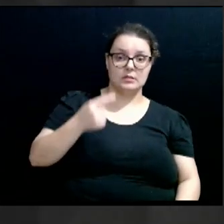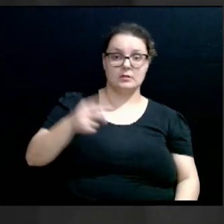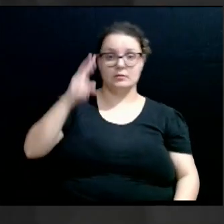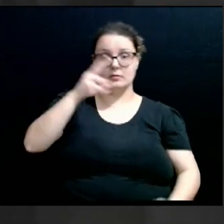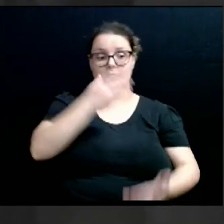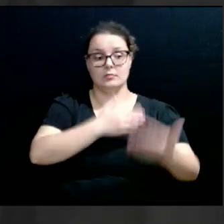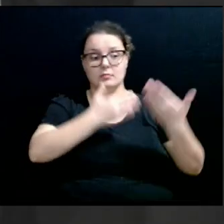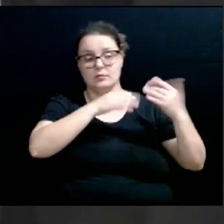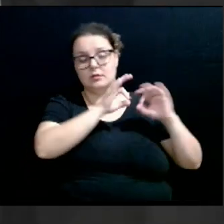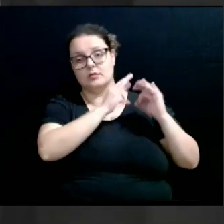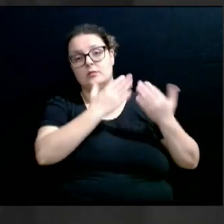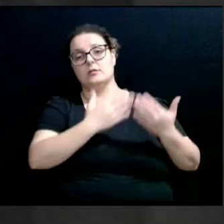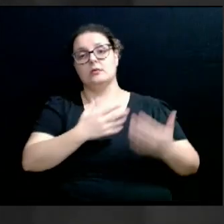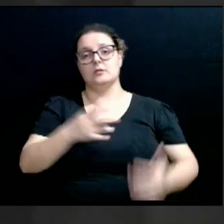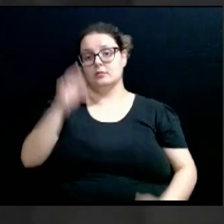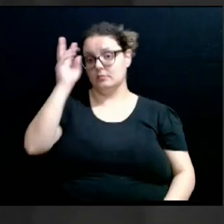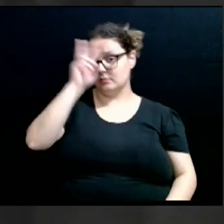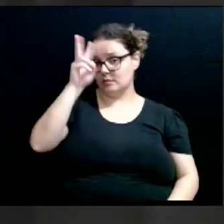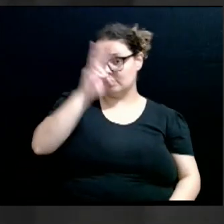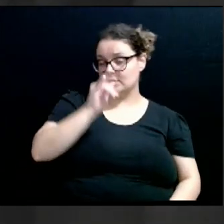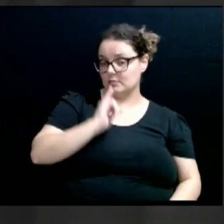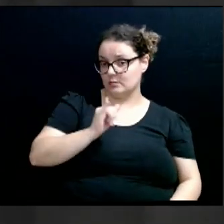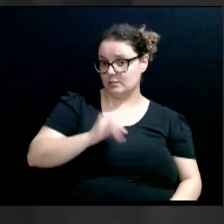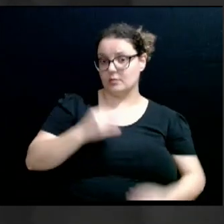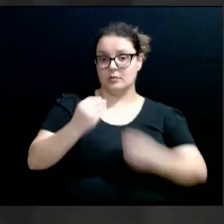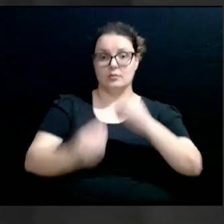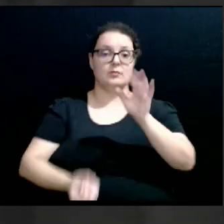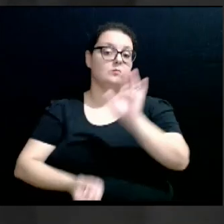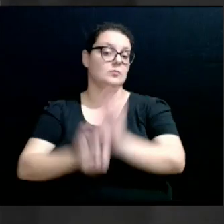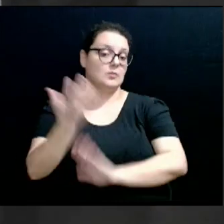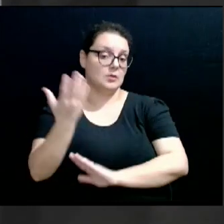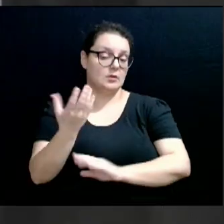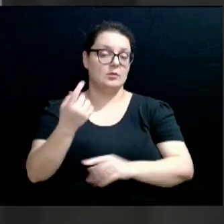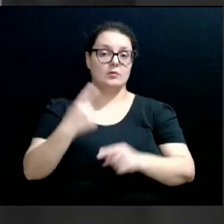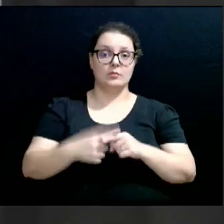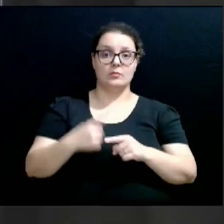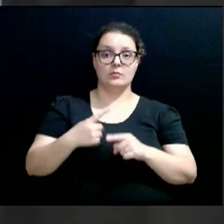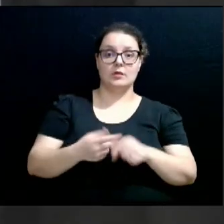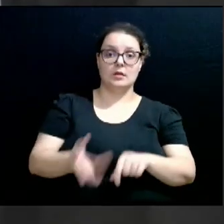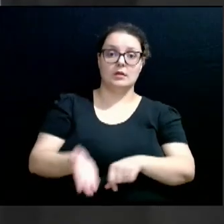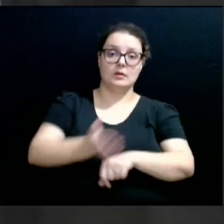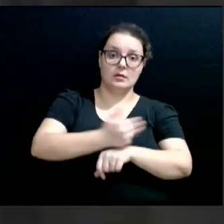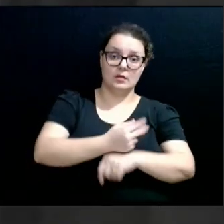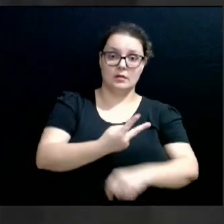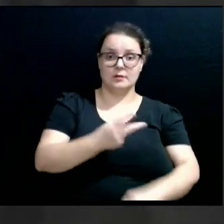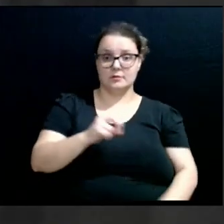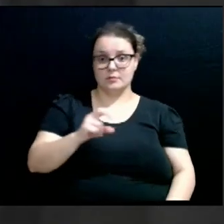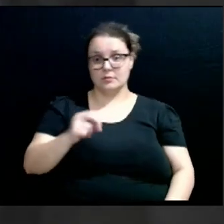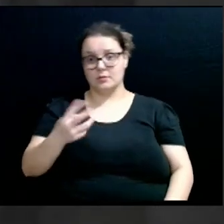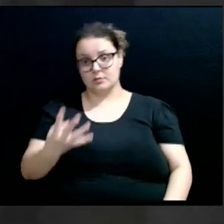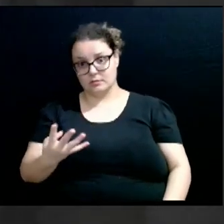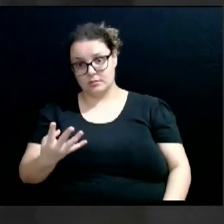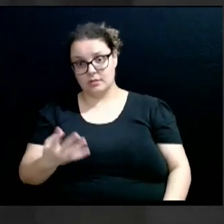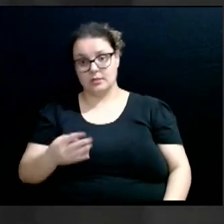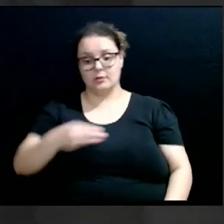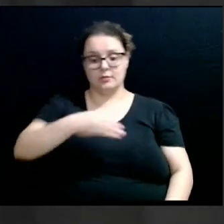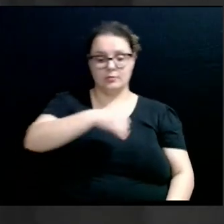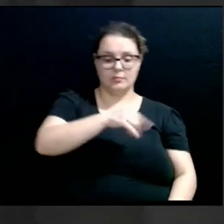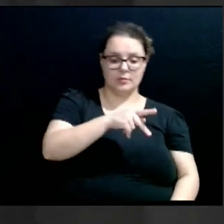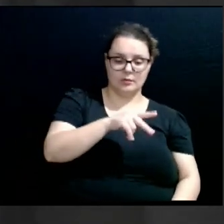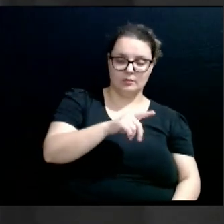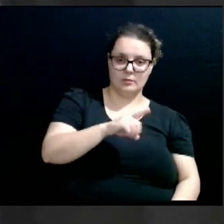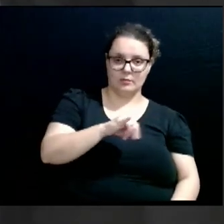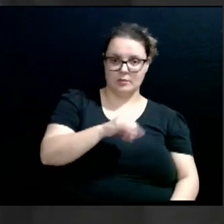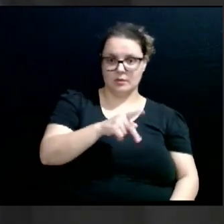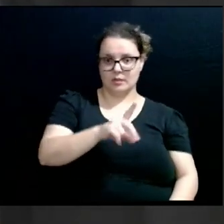gente do MIPID, né, como que ele se fundou, porque ele é antes de 2004, né, o MIPID oficialmente, ele surge em 2004,